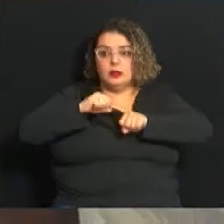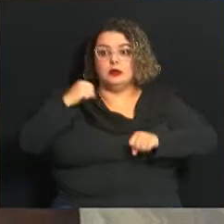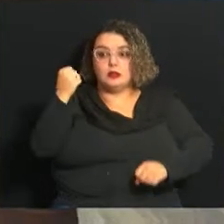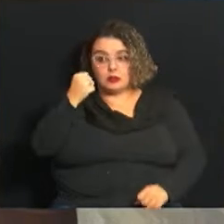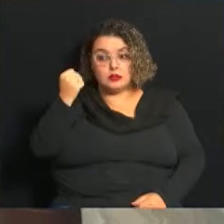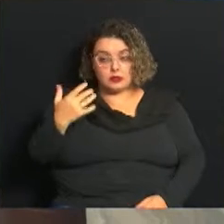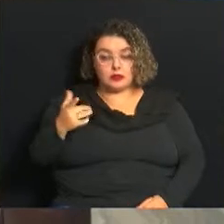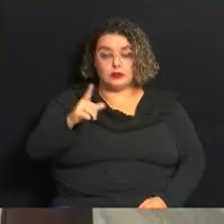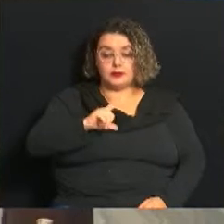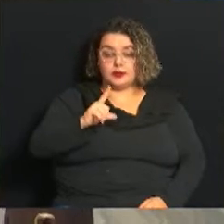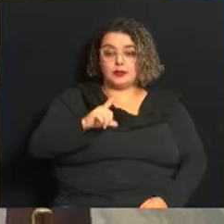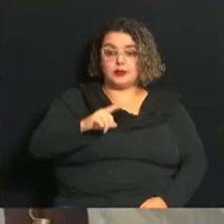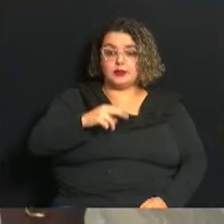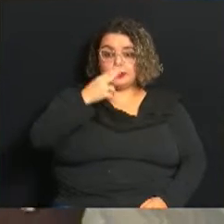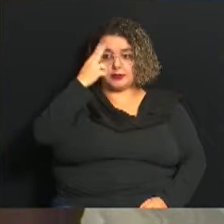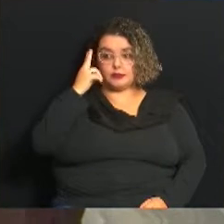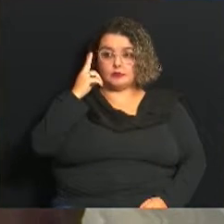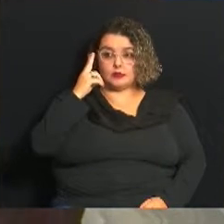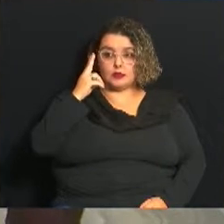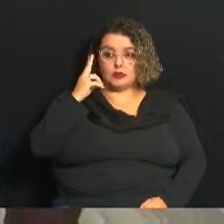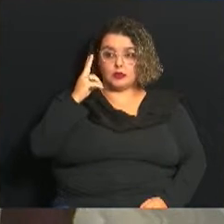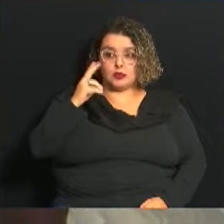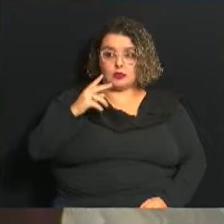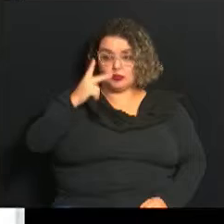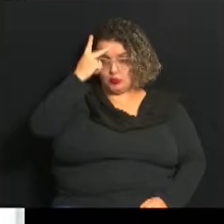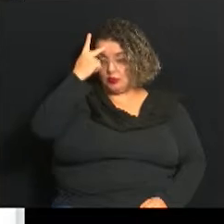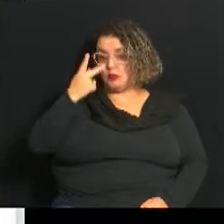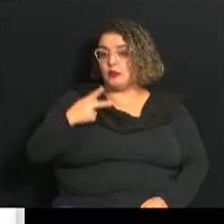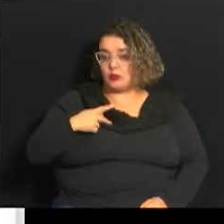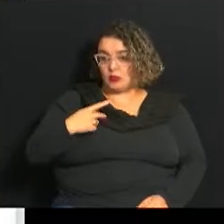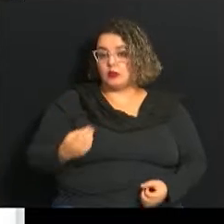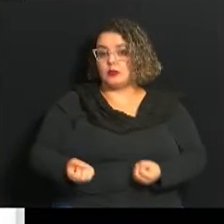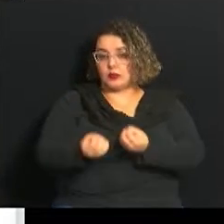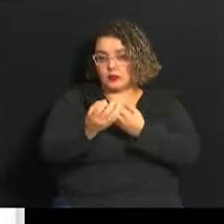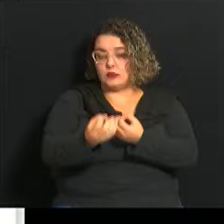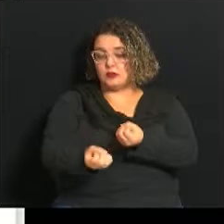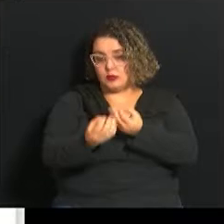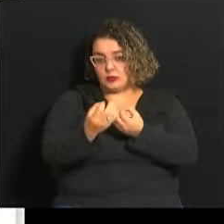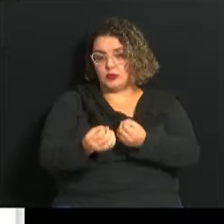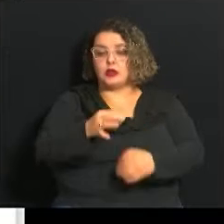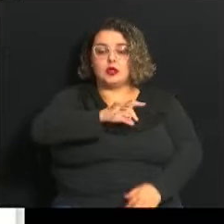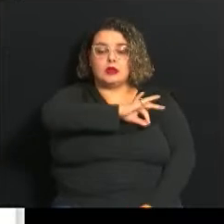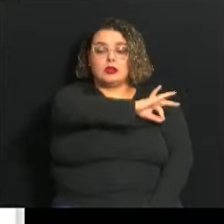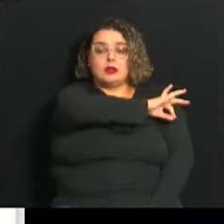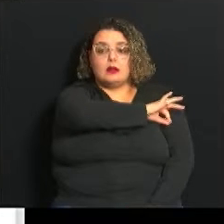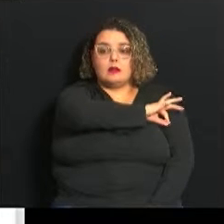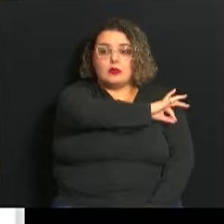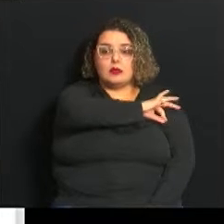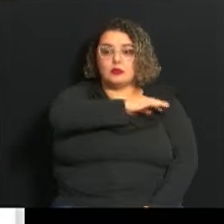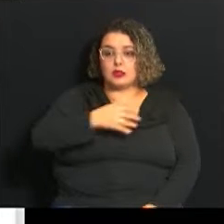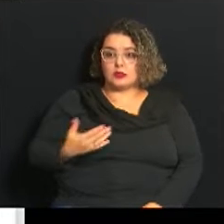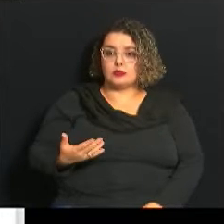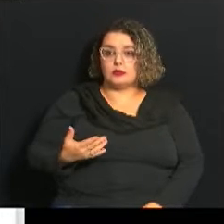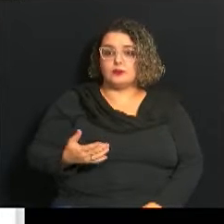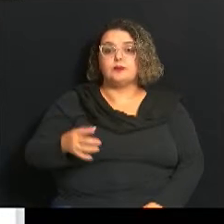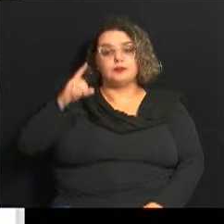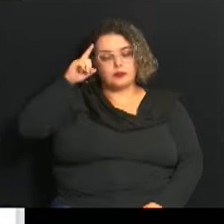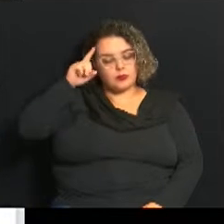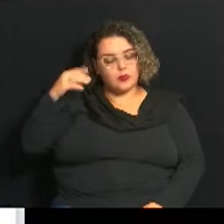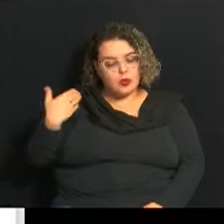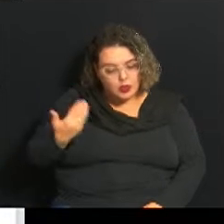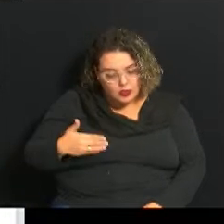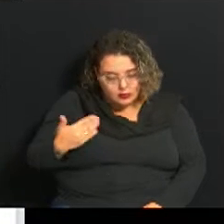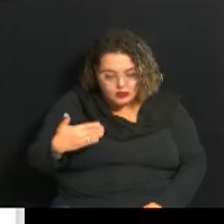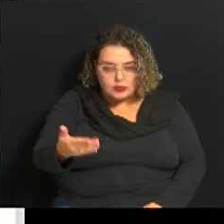inclusive, Gabriel, aqui no próprio boletim informativo da Prefeitura, que traz diariamente a